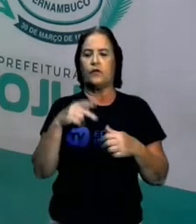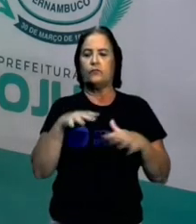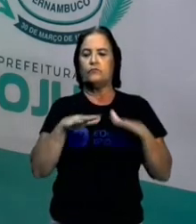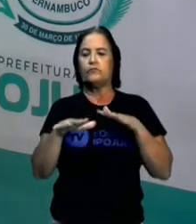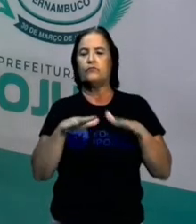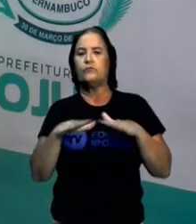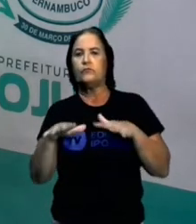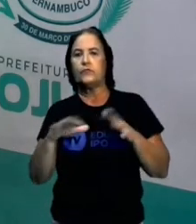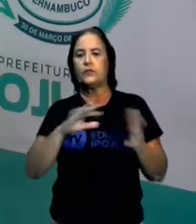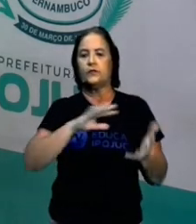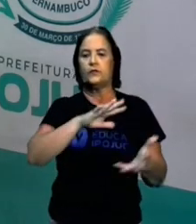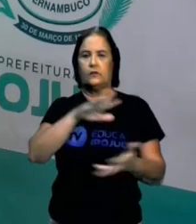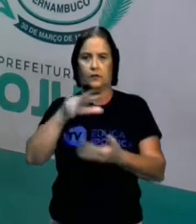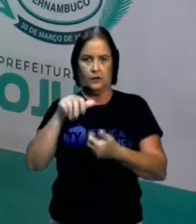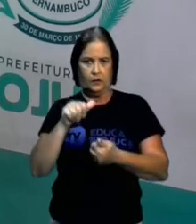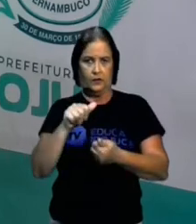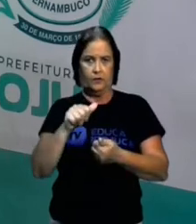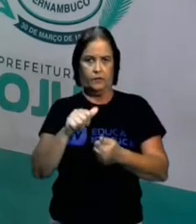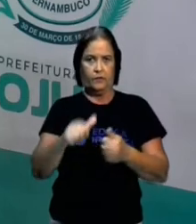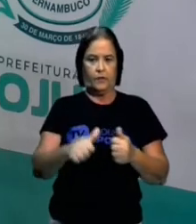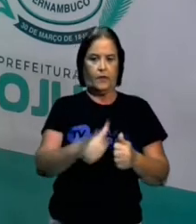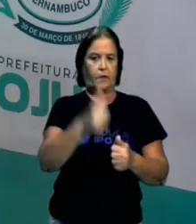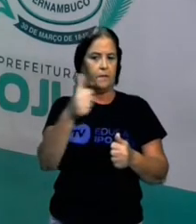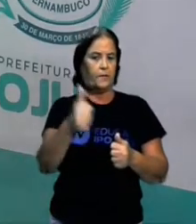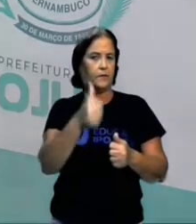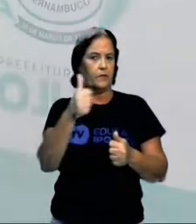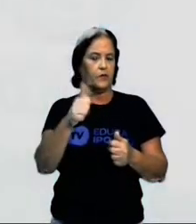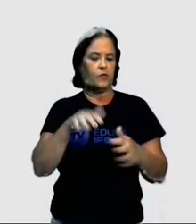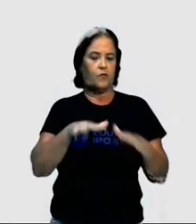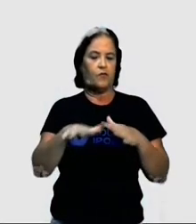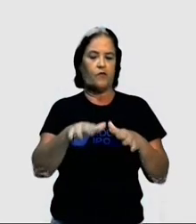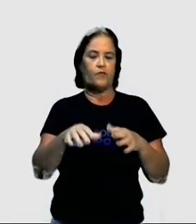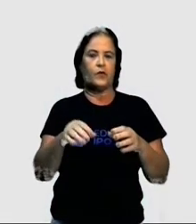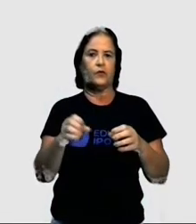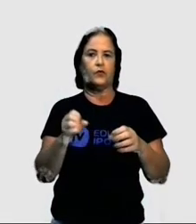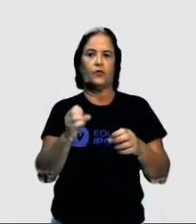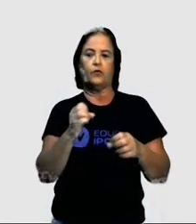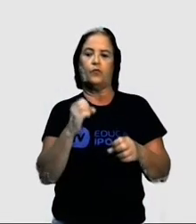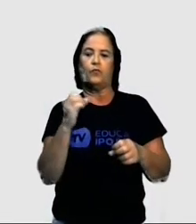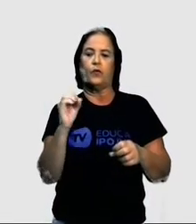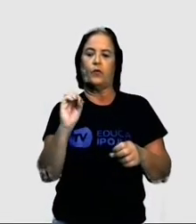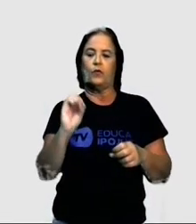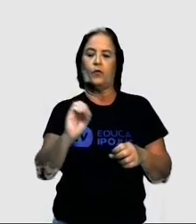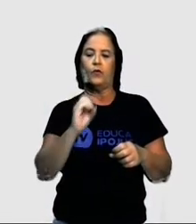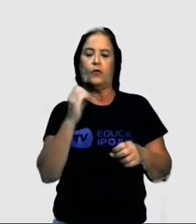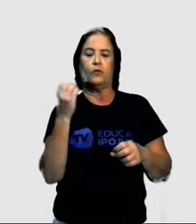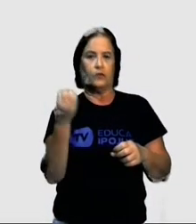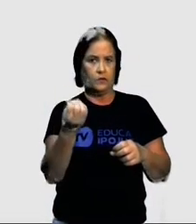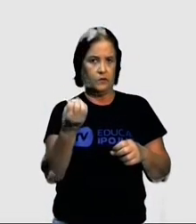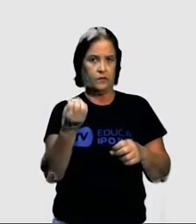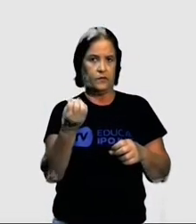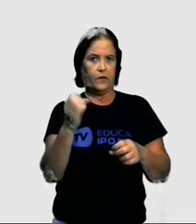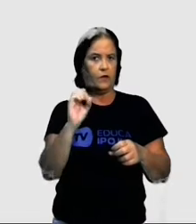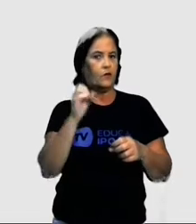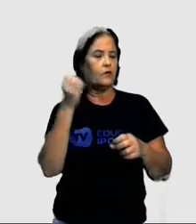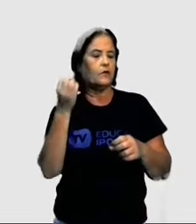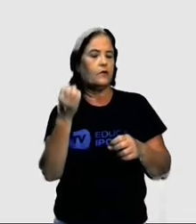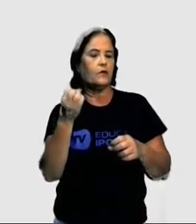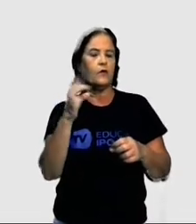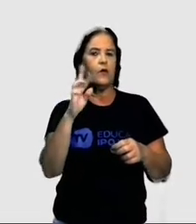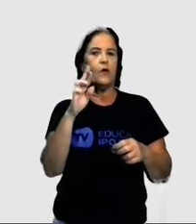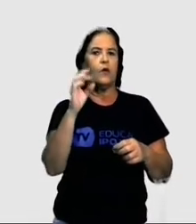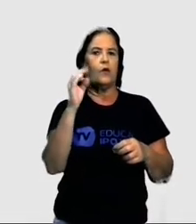faz. Primeiro, o movimento de rotação. Rotação é o movimento que a Terra